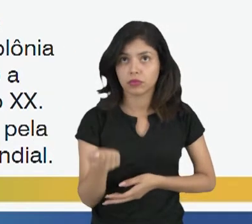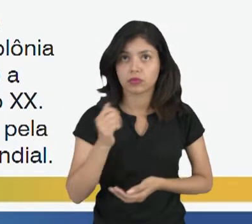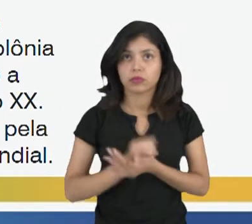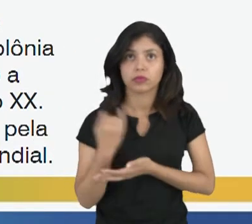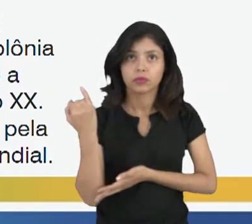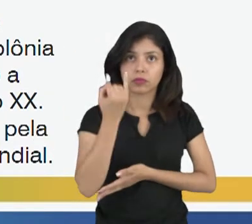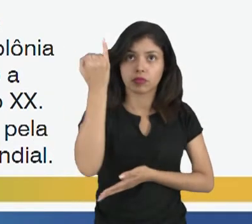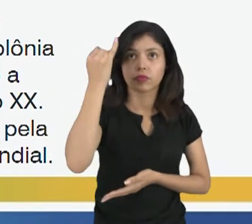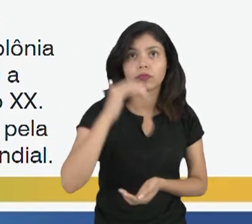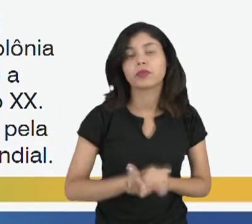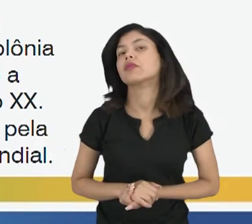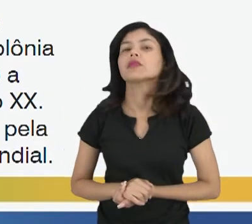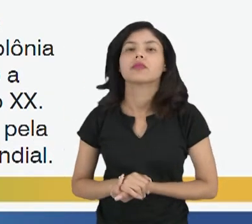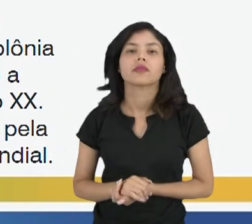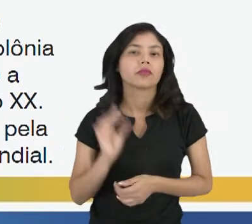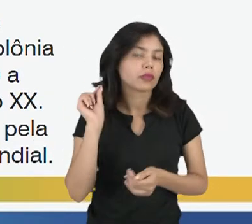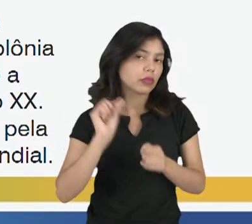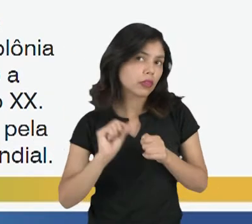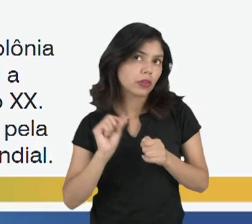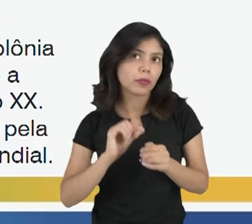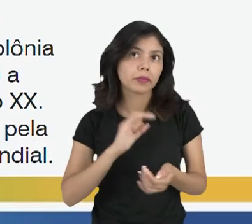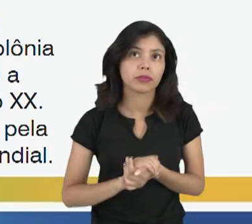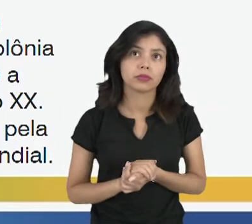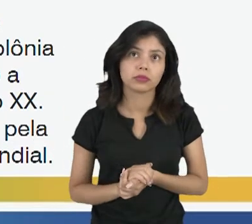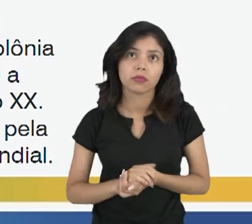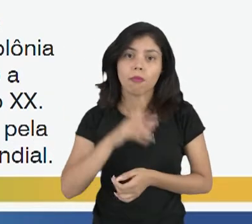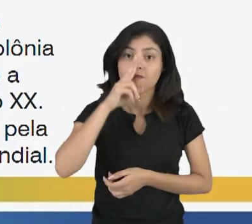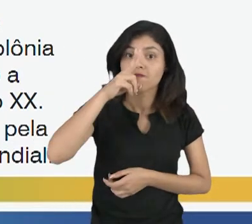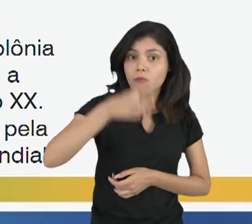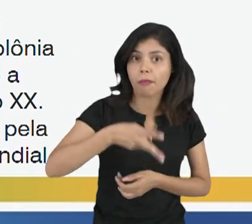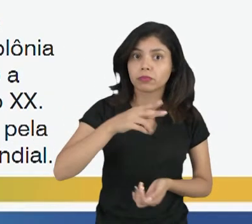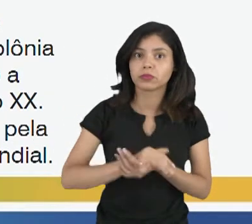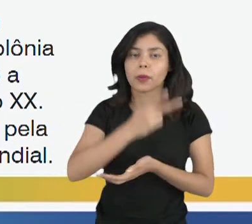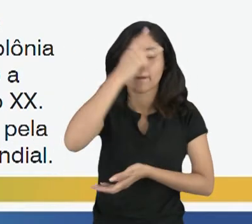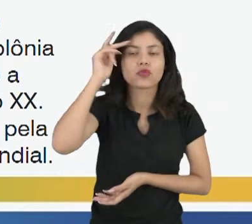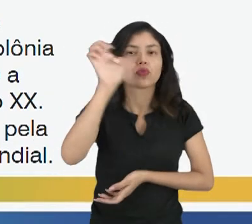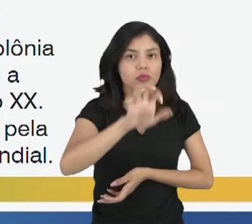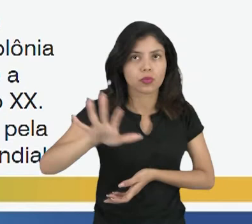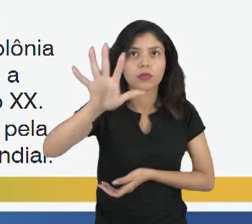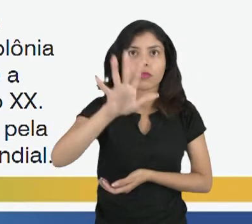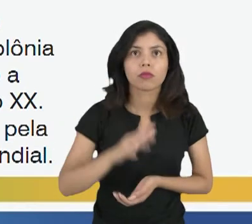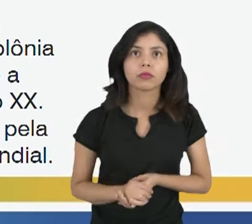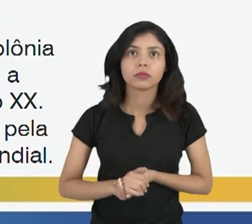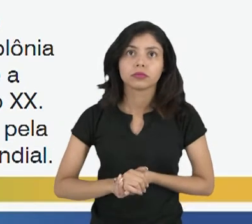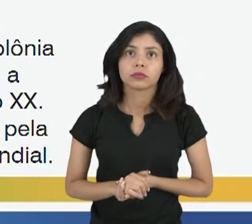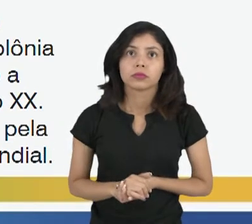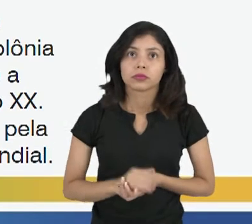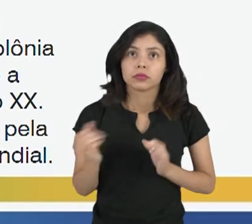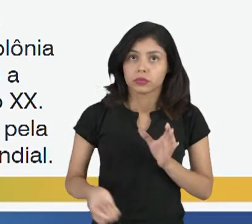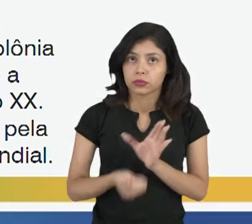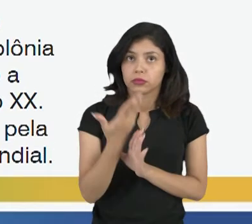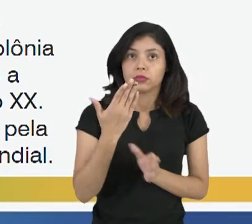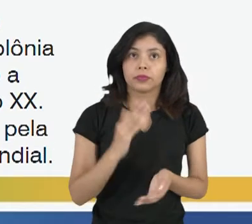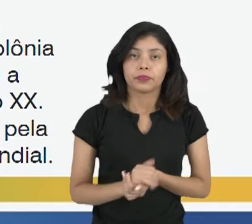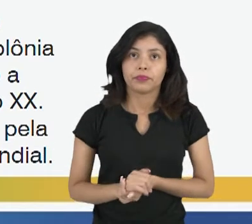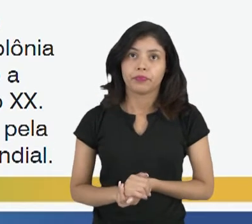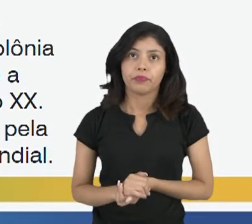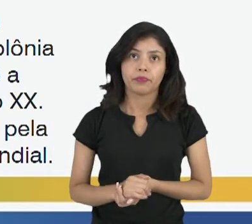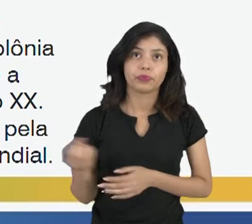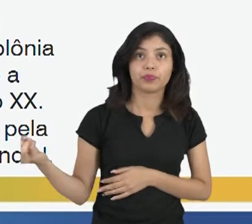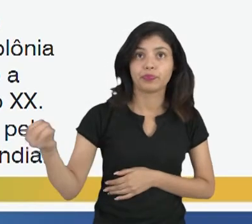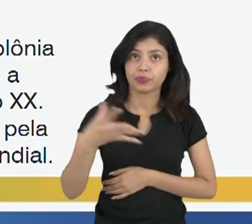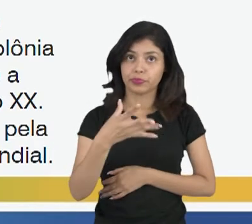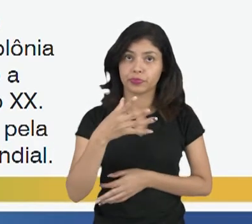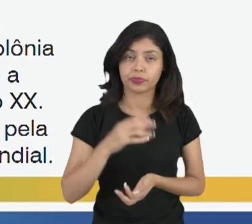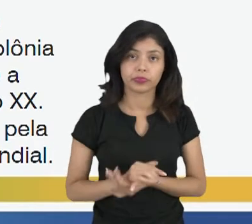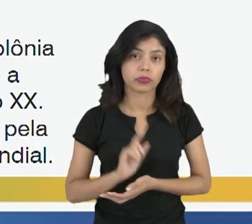fator importante que até então foi colonizada era dominada por europeus e aí criança então novo